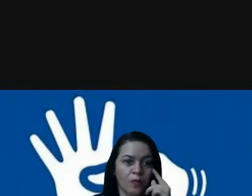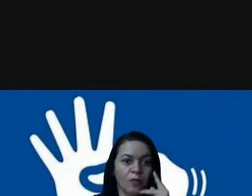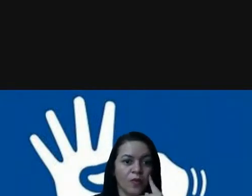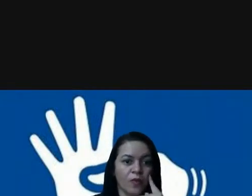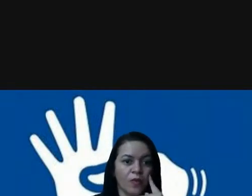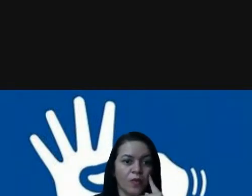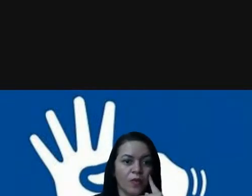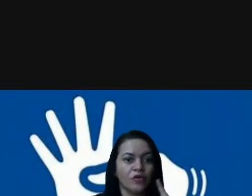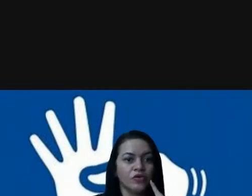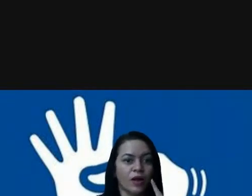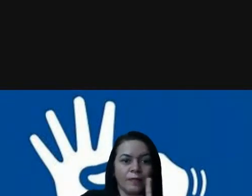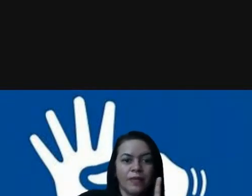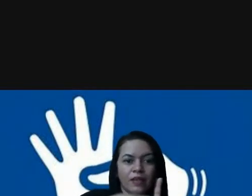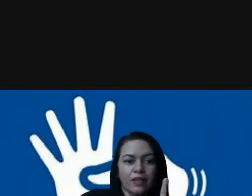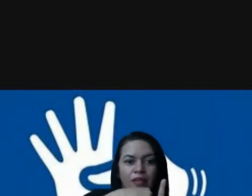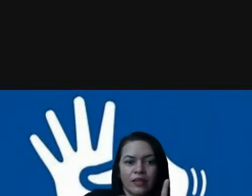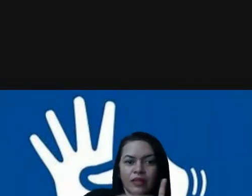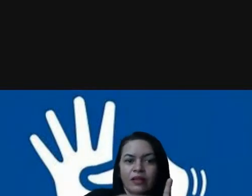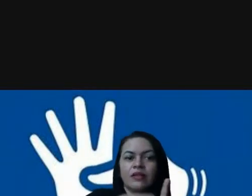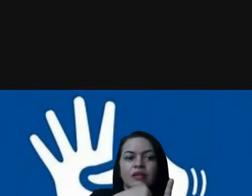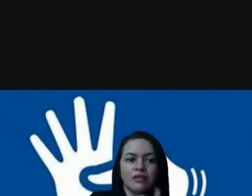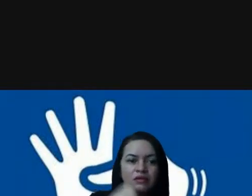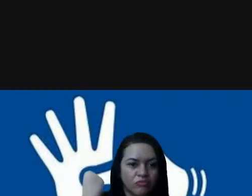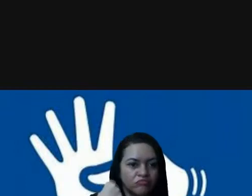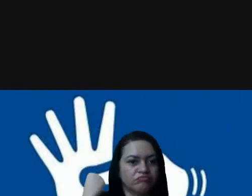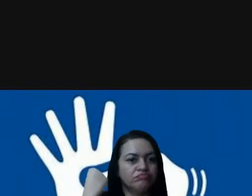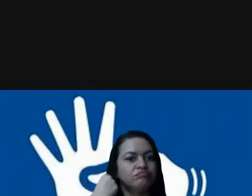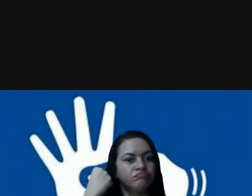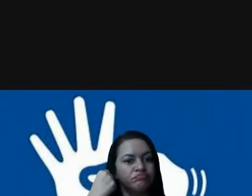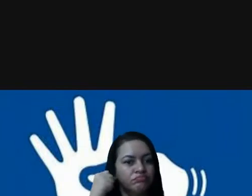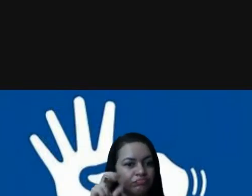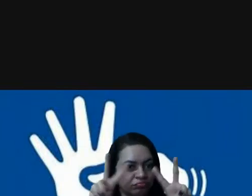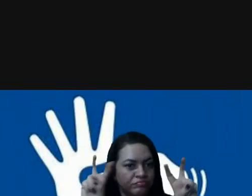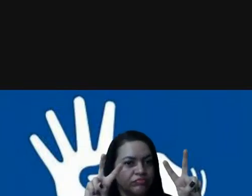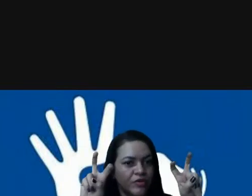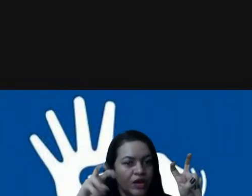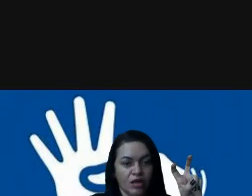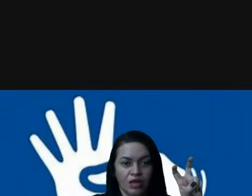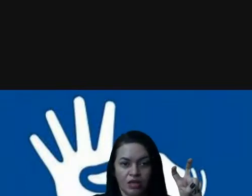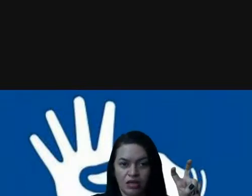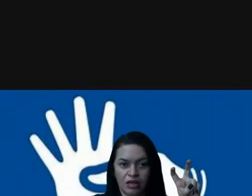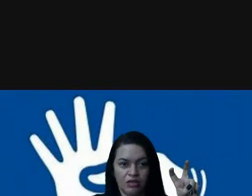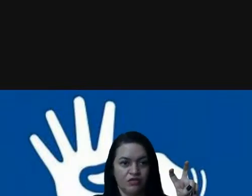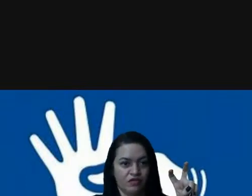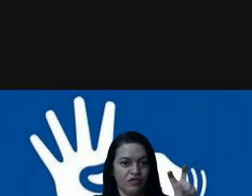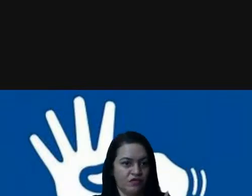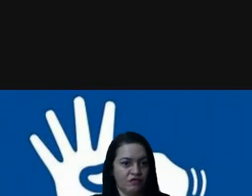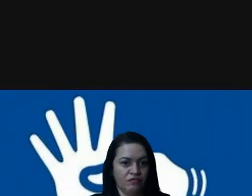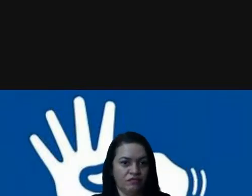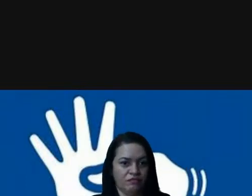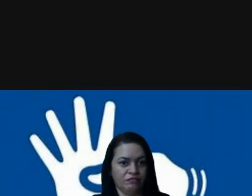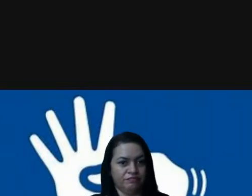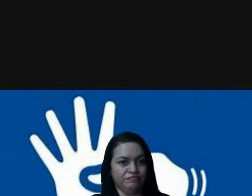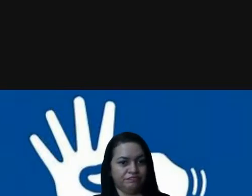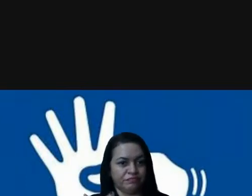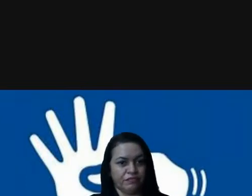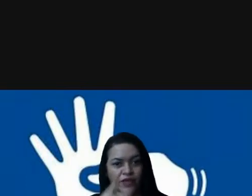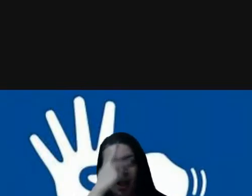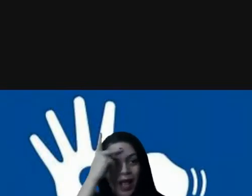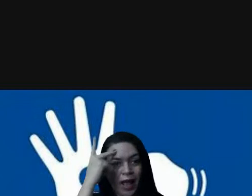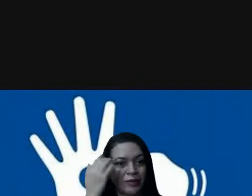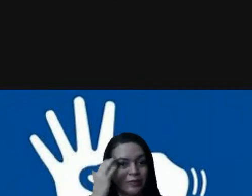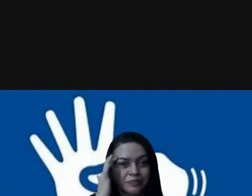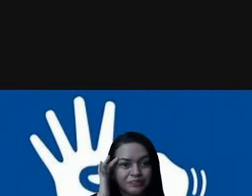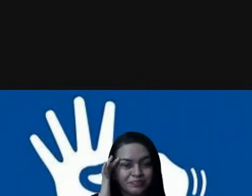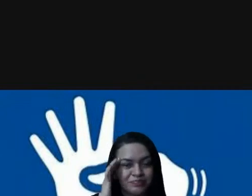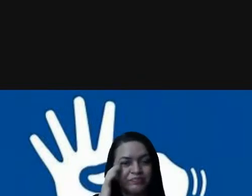pela causa também. E eles vivem disso. Eles dizem isso, né? E as pessoas não compreendem, né? Então, assim,